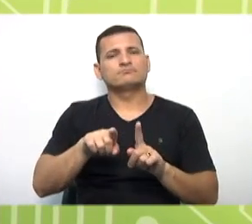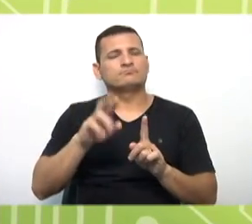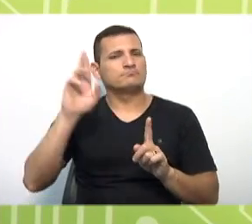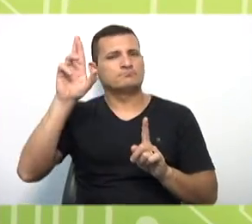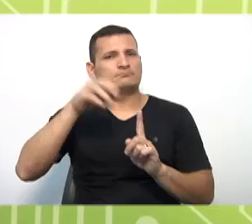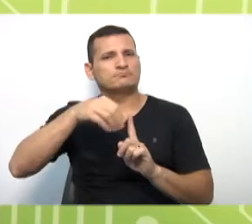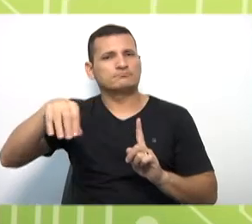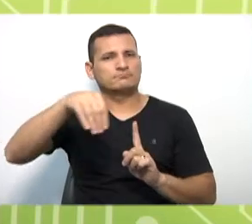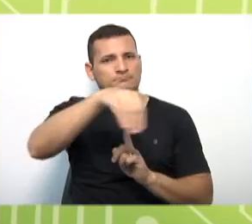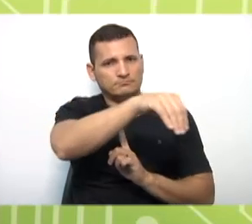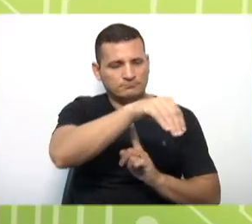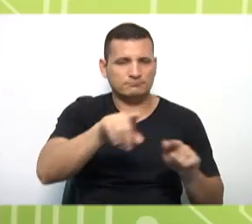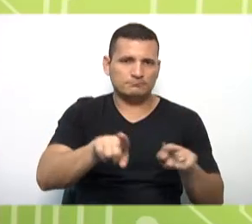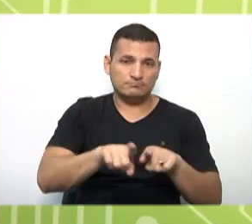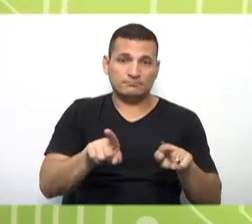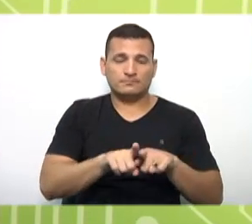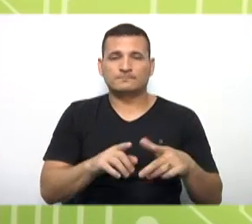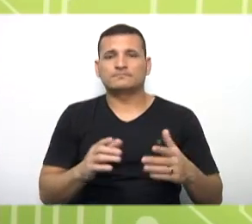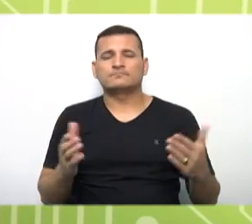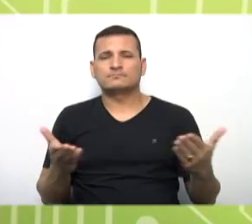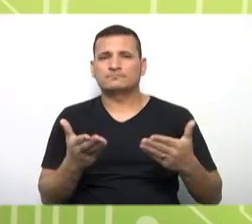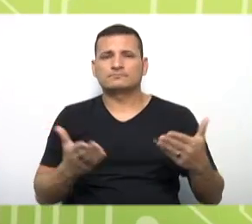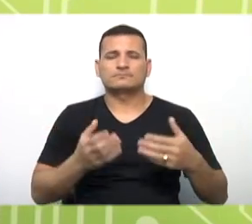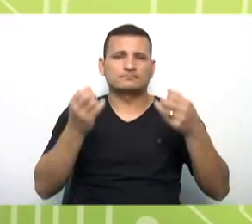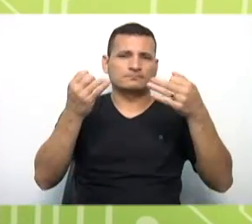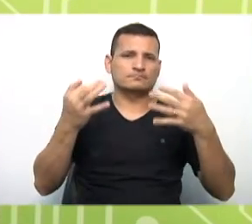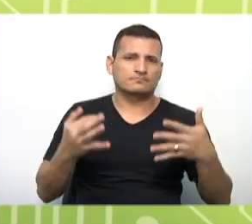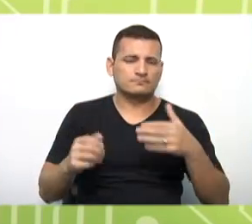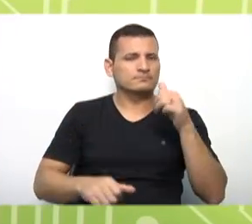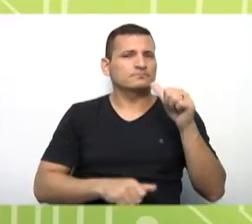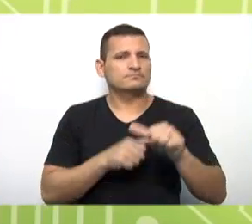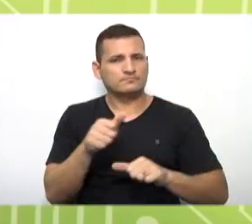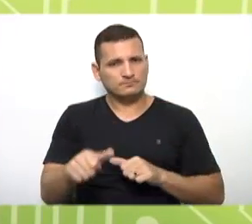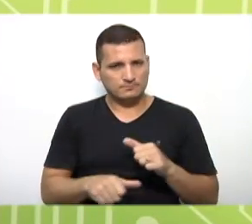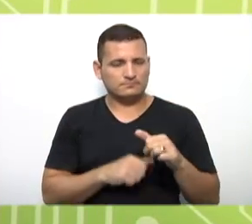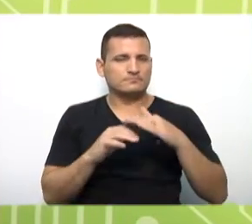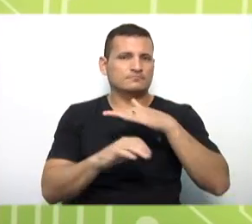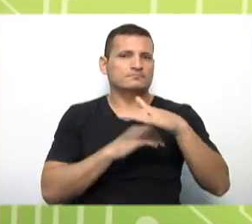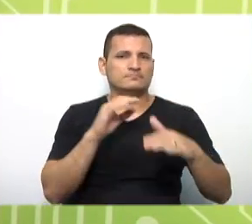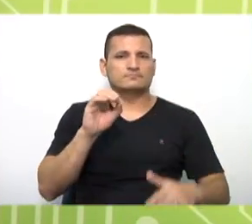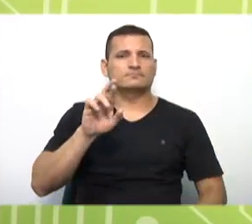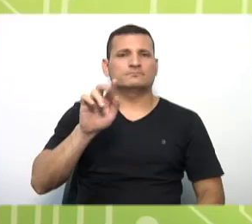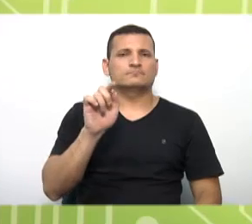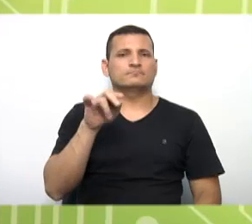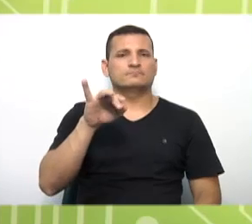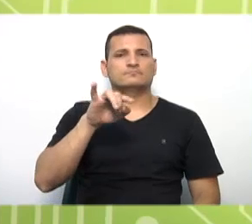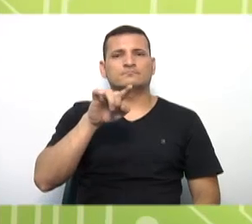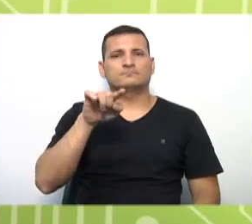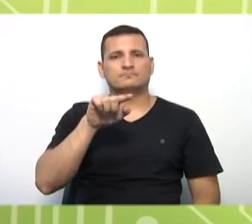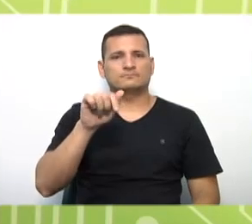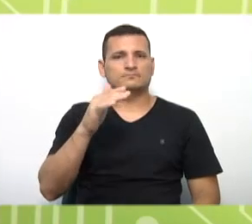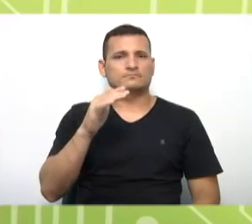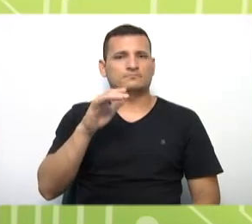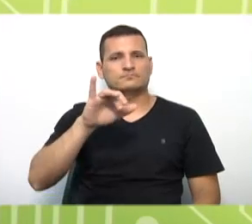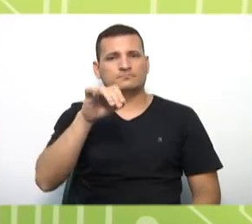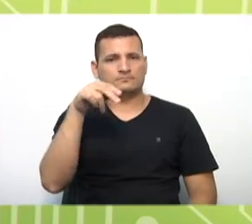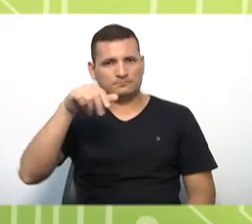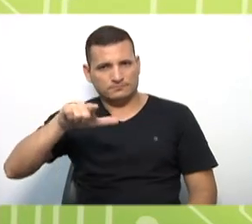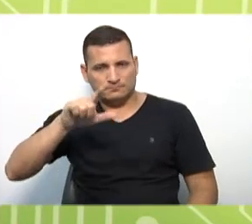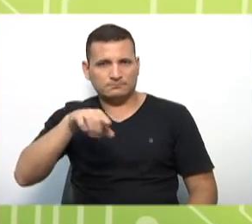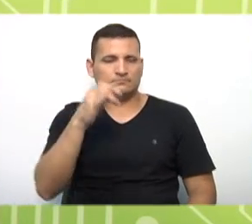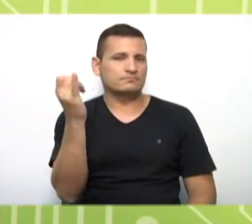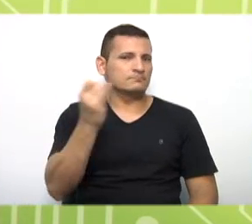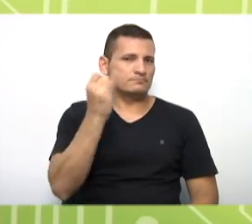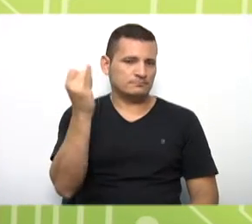vamos falar agora, falamos sobre mudança organizacional, que é muito importante aí no processo de descentralização ou de